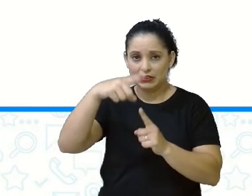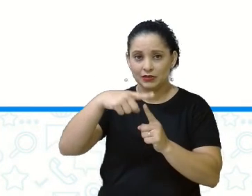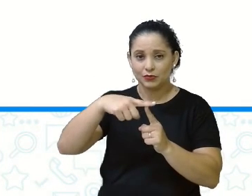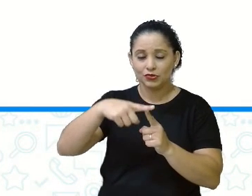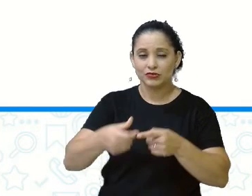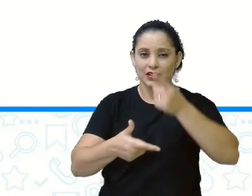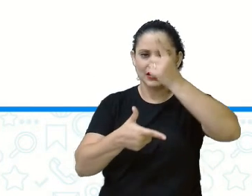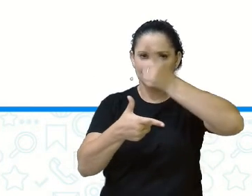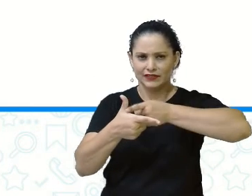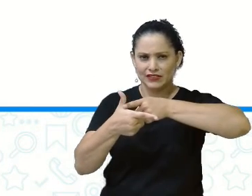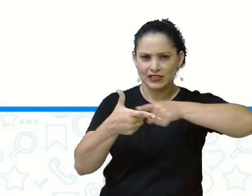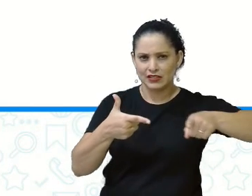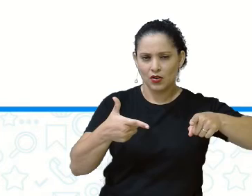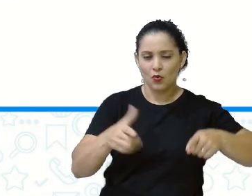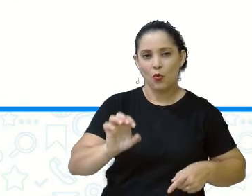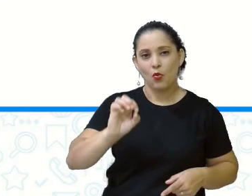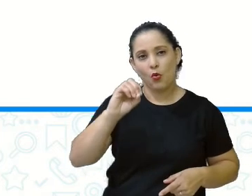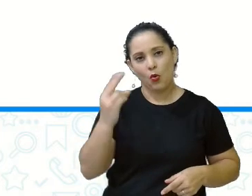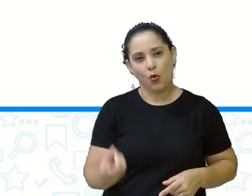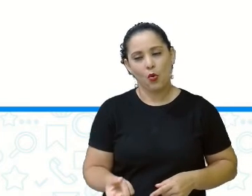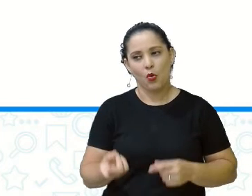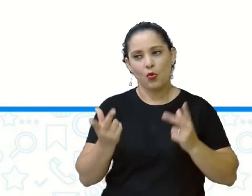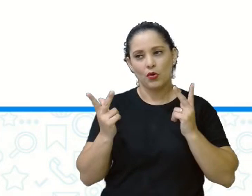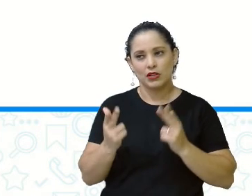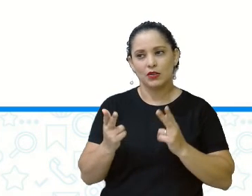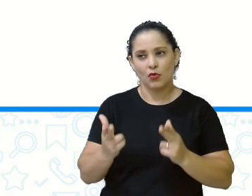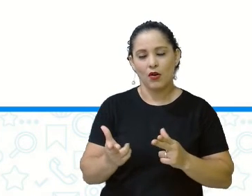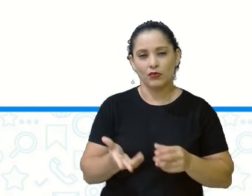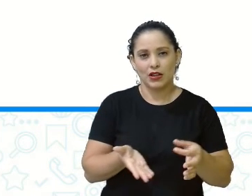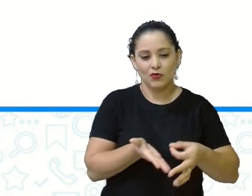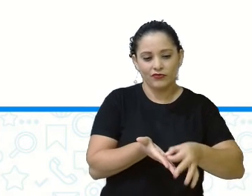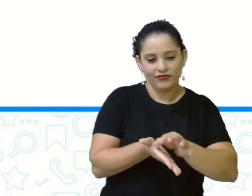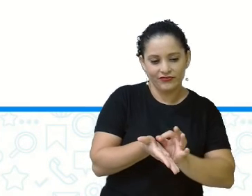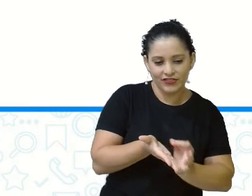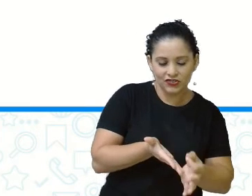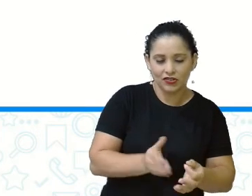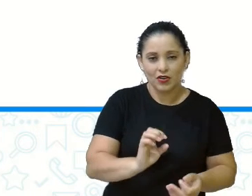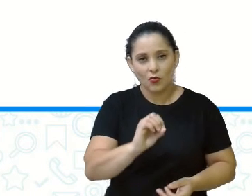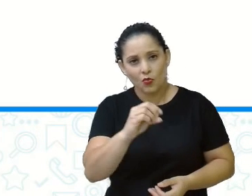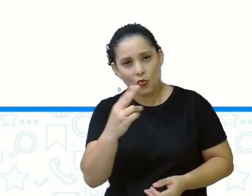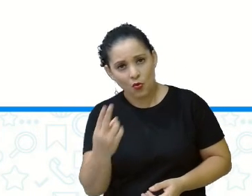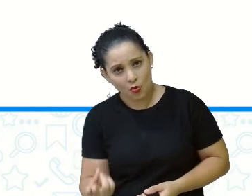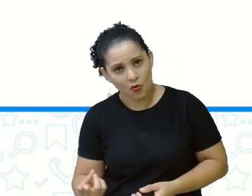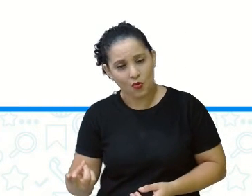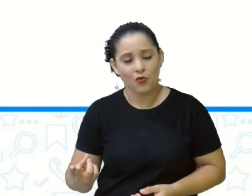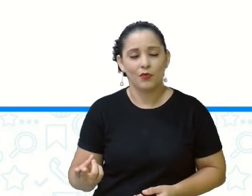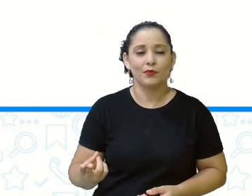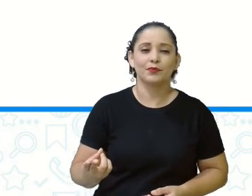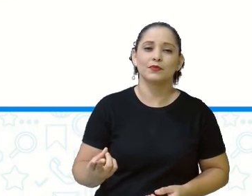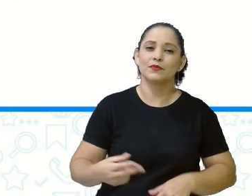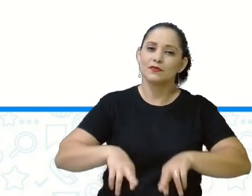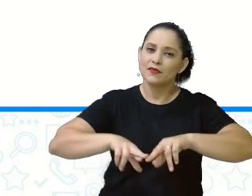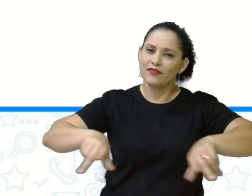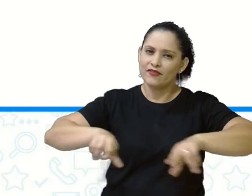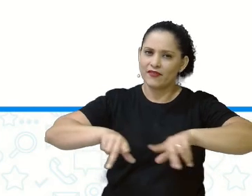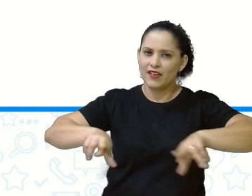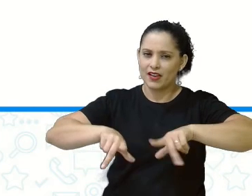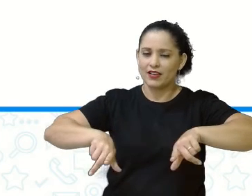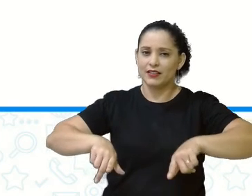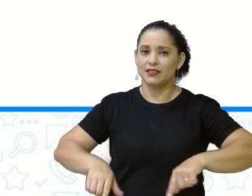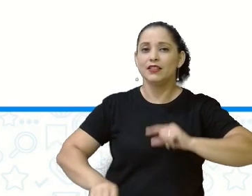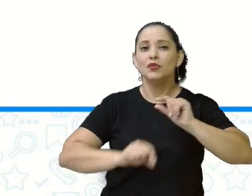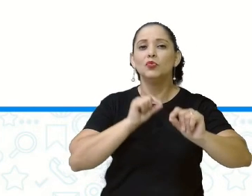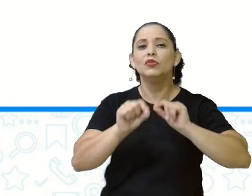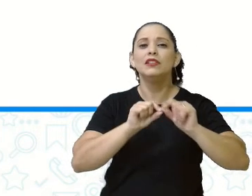o método da chave ou aquele dos feijões, porque o número é pequeno, né? O que importa é